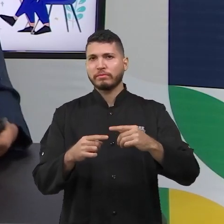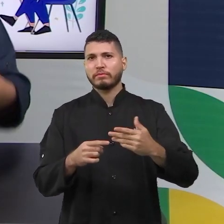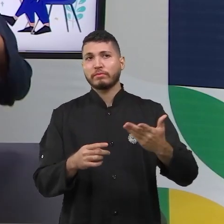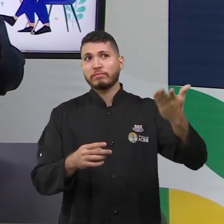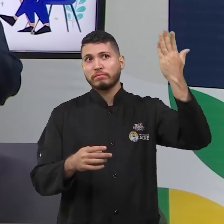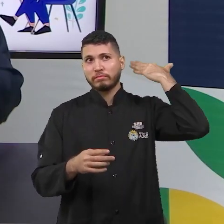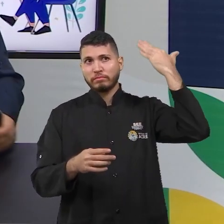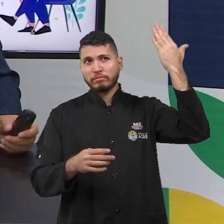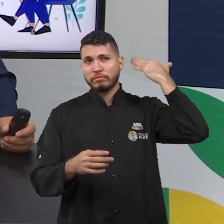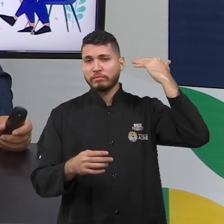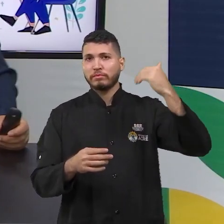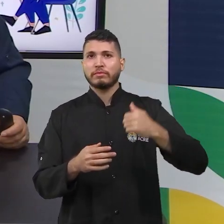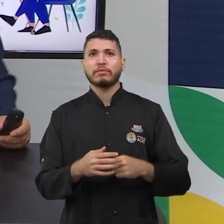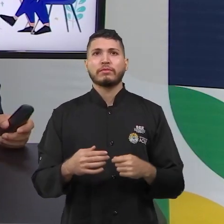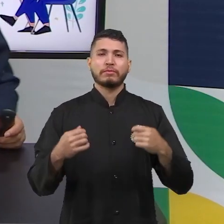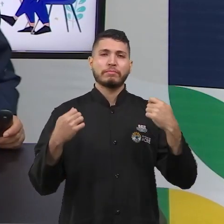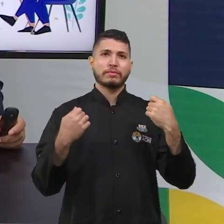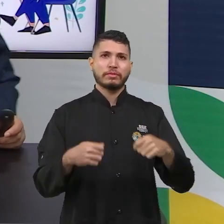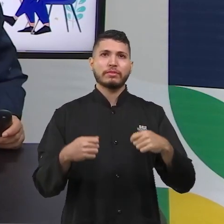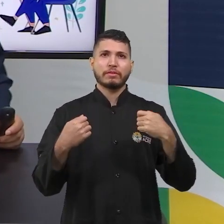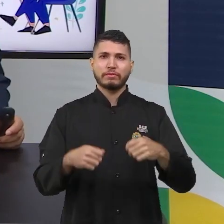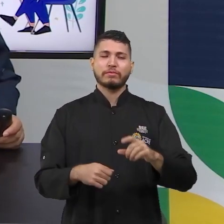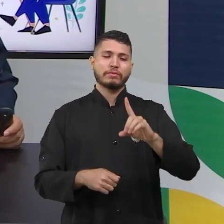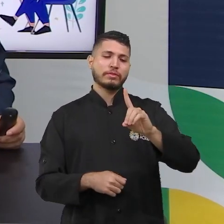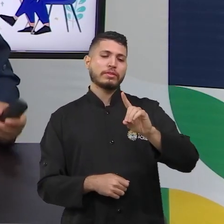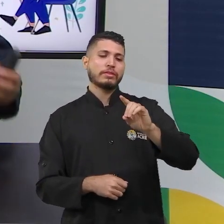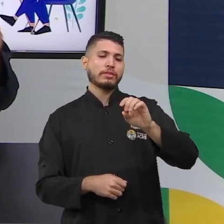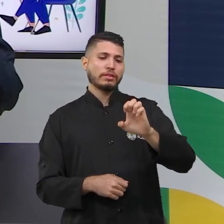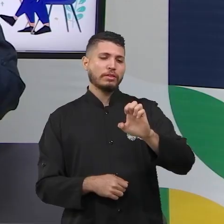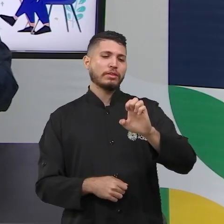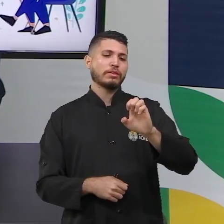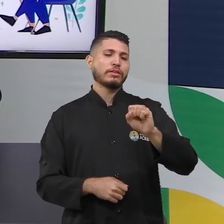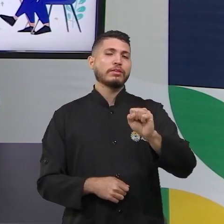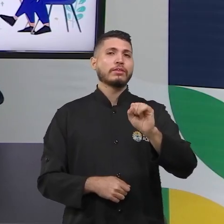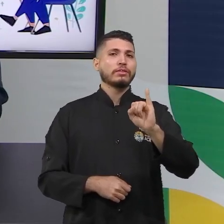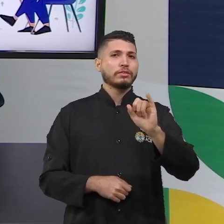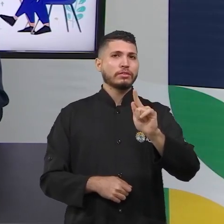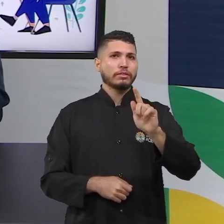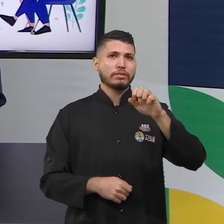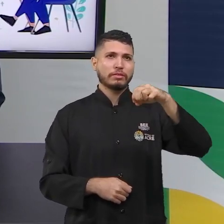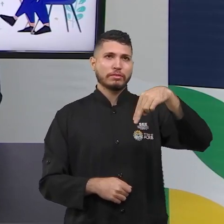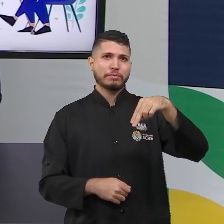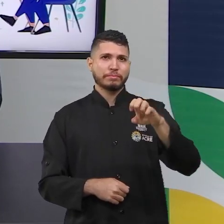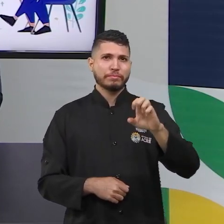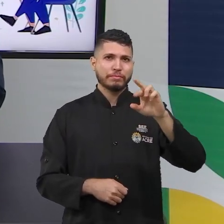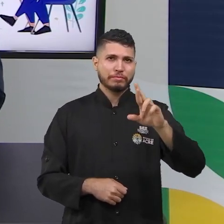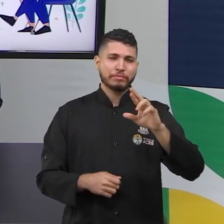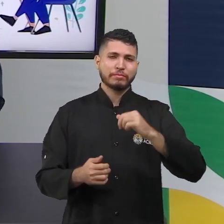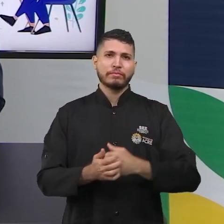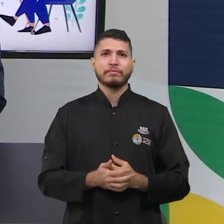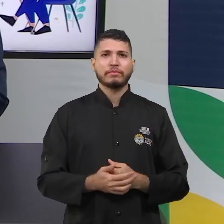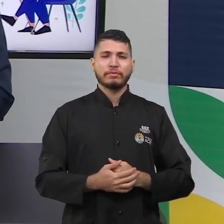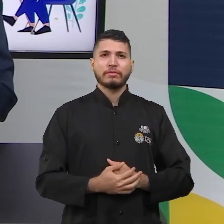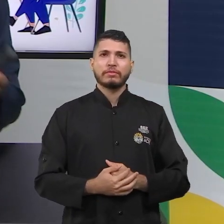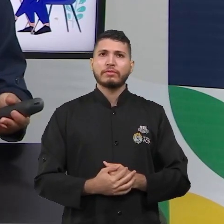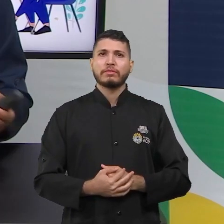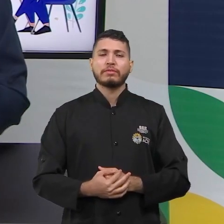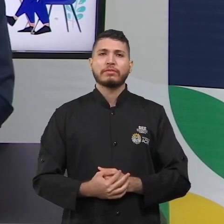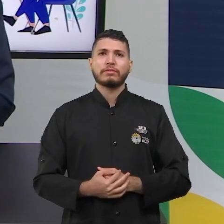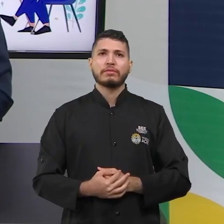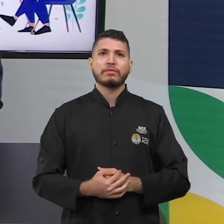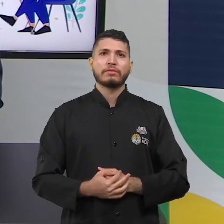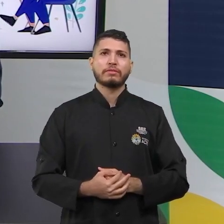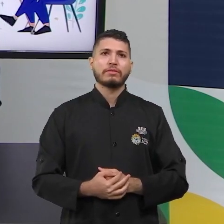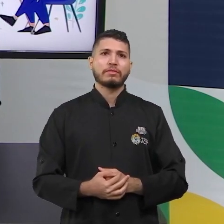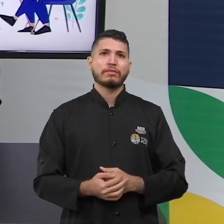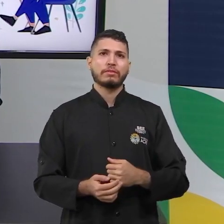essa, você precisaria de um design. Logo, na hora de criar essa imagem para vocês, eu não precisei